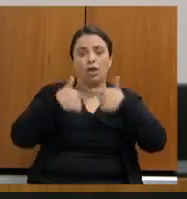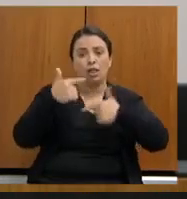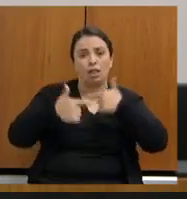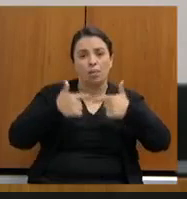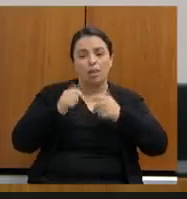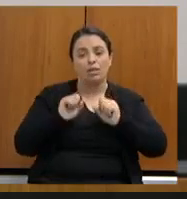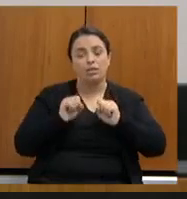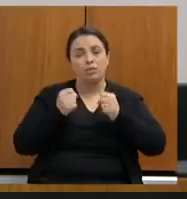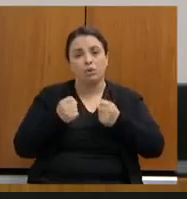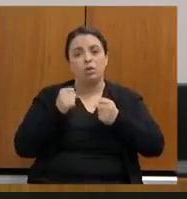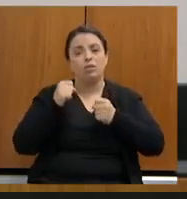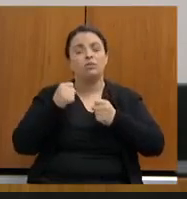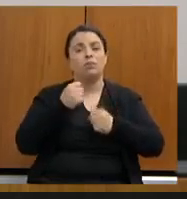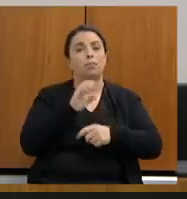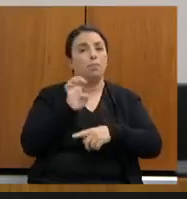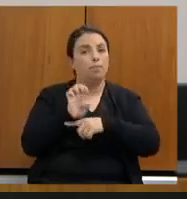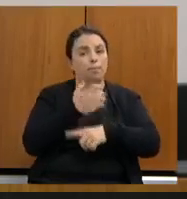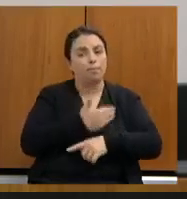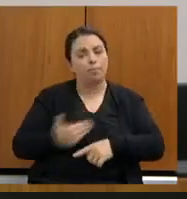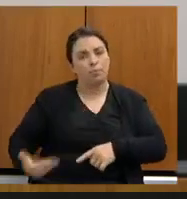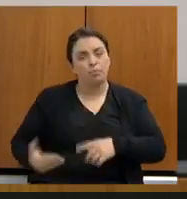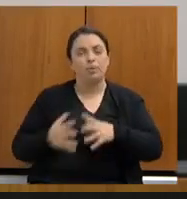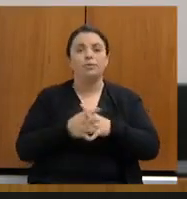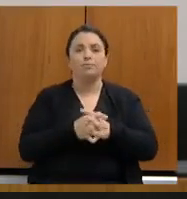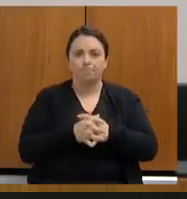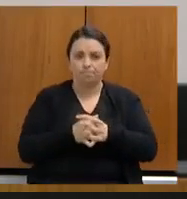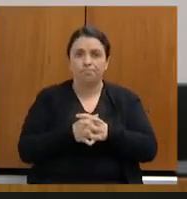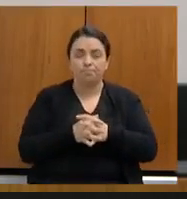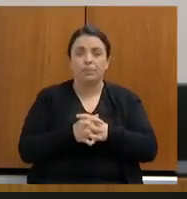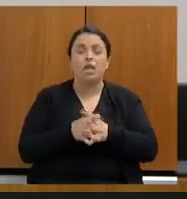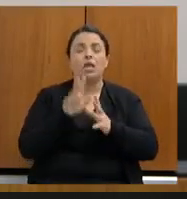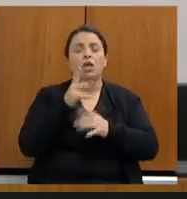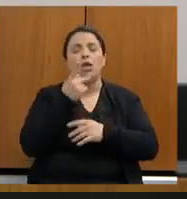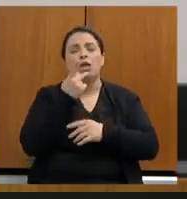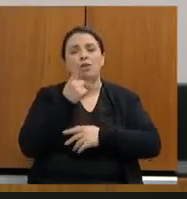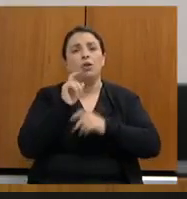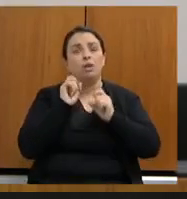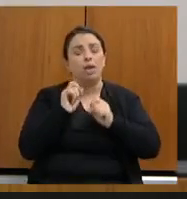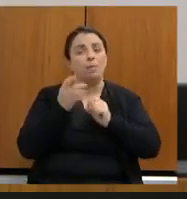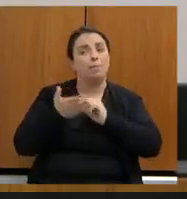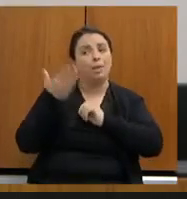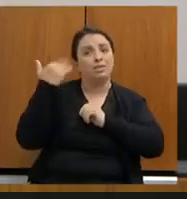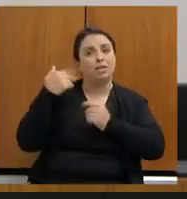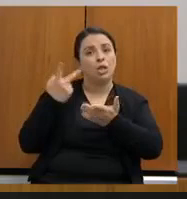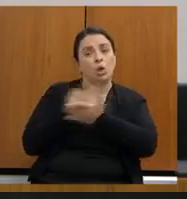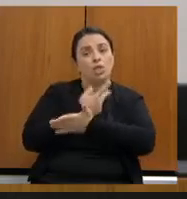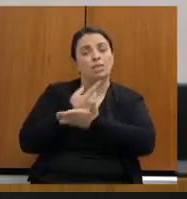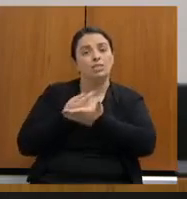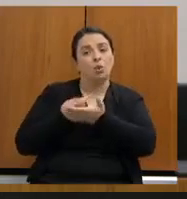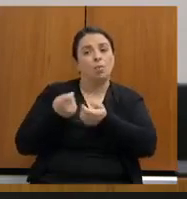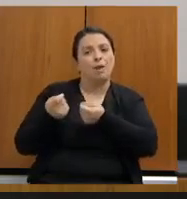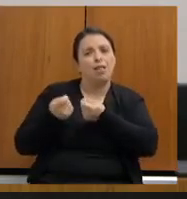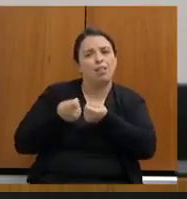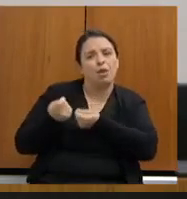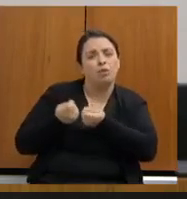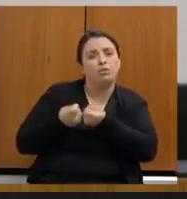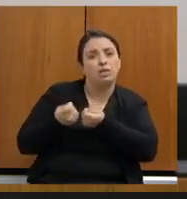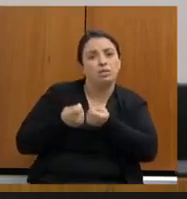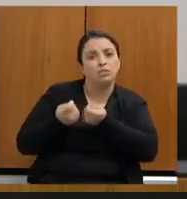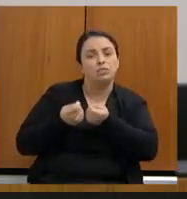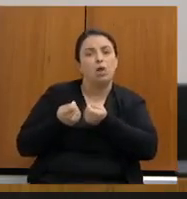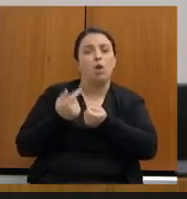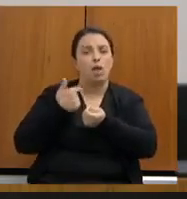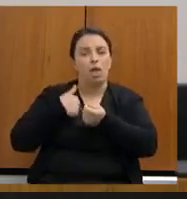que na última recomposição da perda inflacionária na negociação que foi por nós conduzida e o deputado